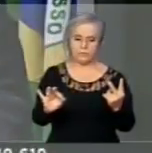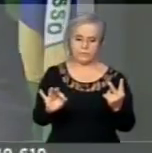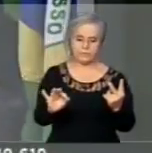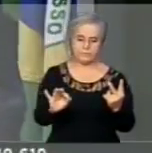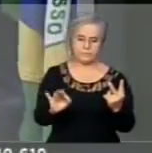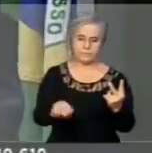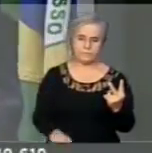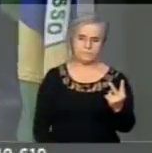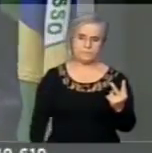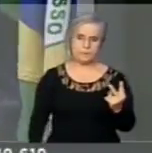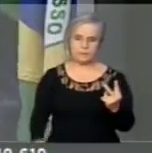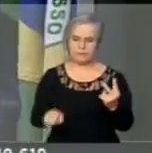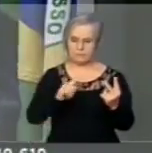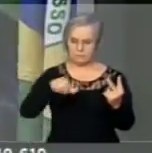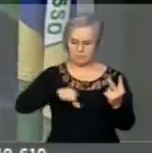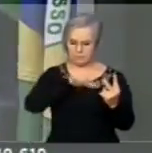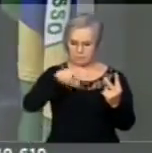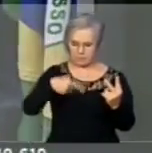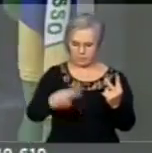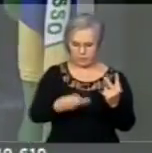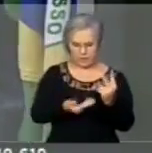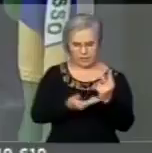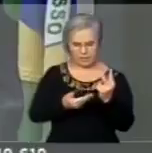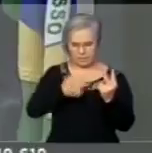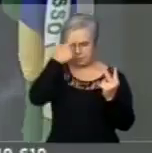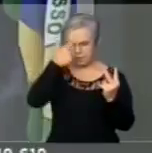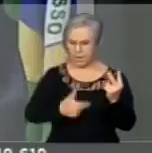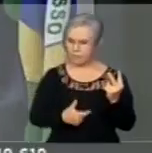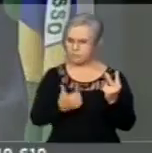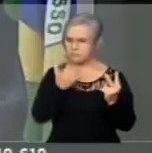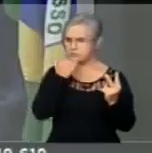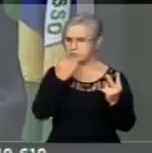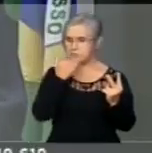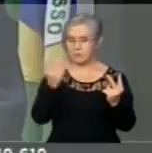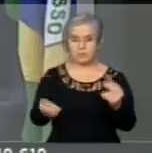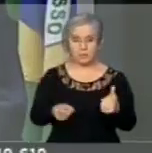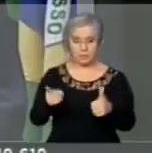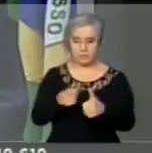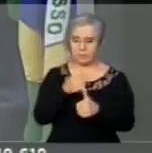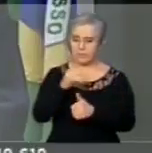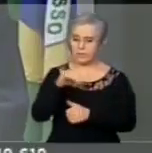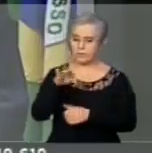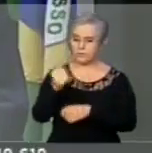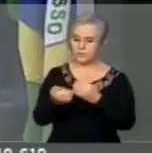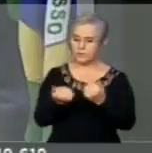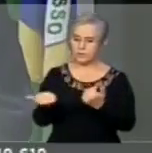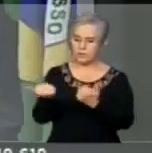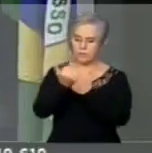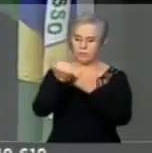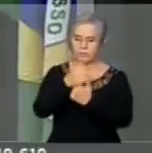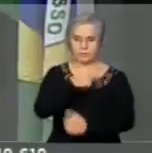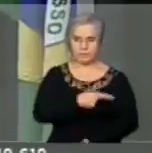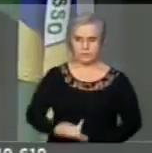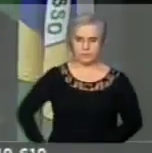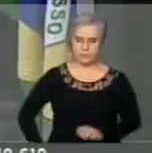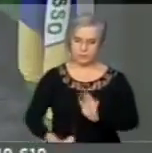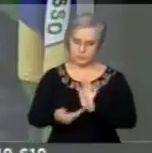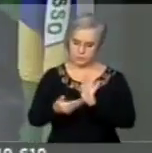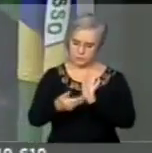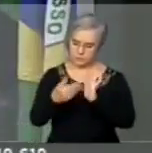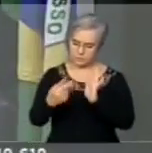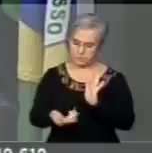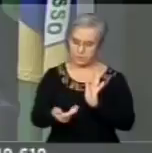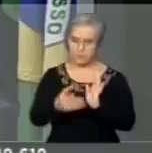menos para a moralização dessa casa. No seu primeiro dia como interino, à frente desse poder,